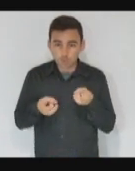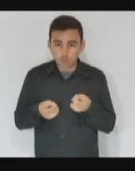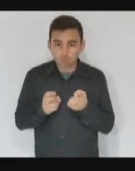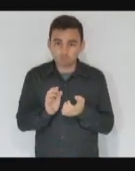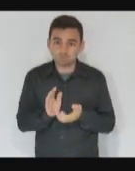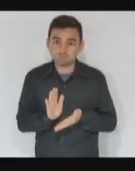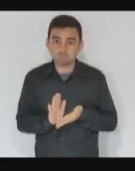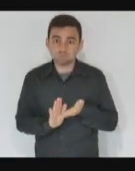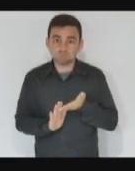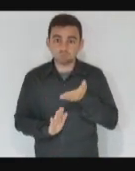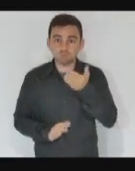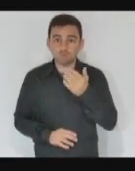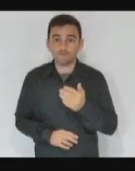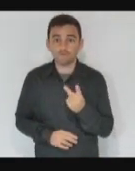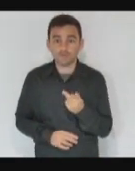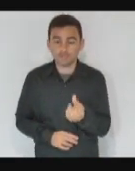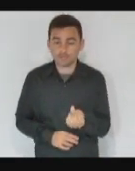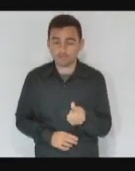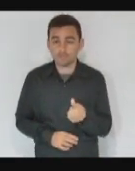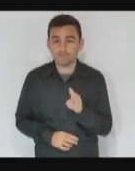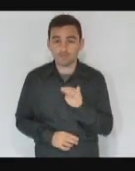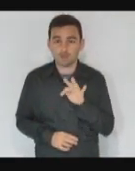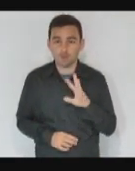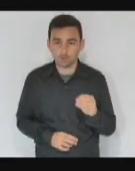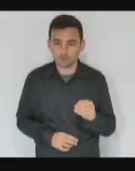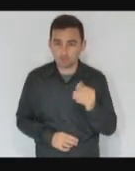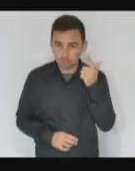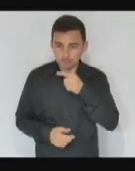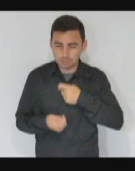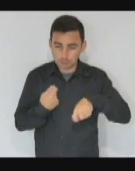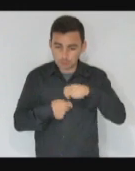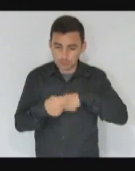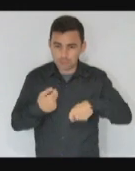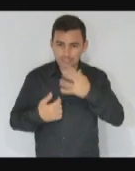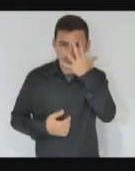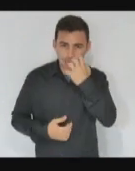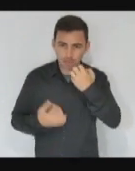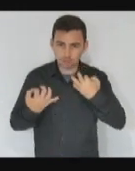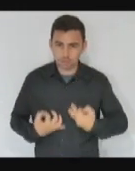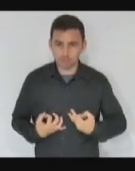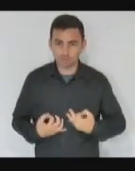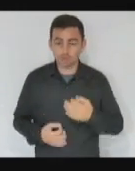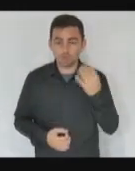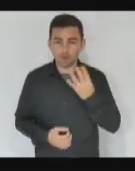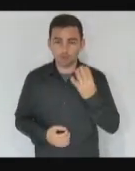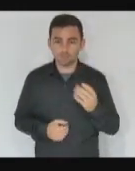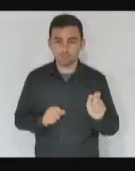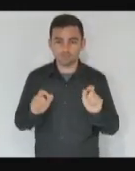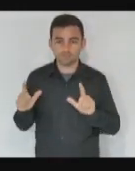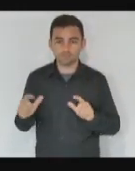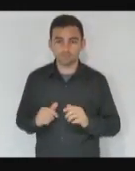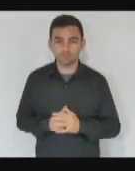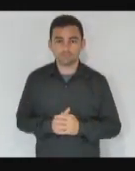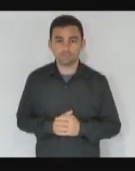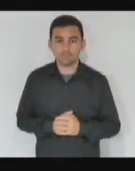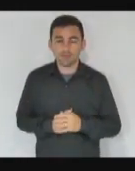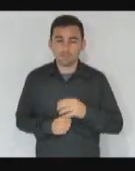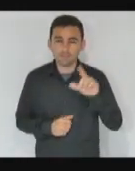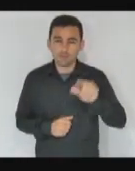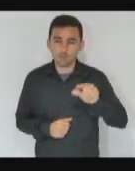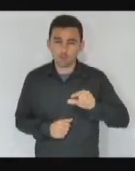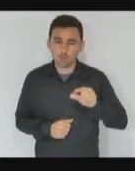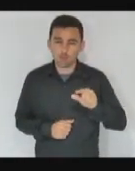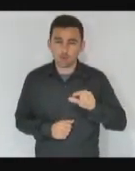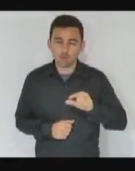a dar lucro. É só ser administrada de forma séria. Quarto slide, menor taxa de juros